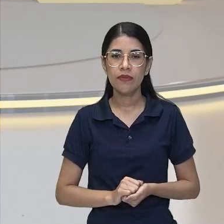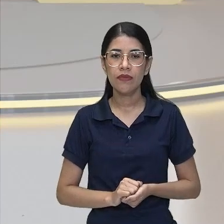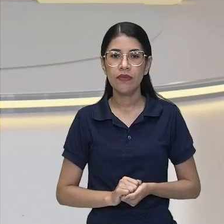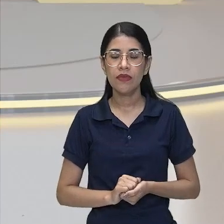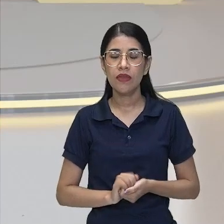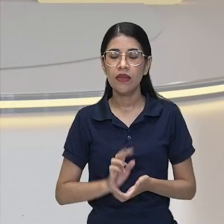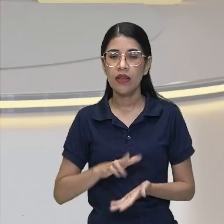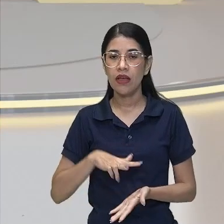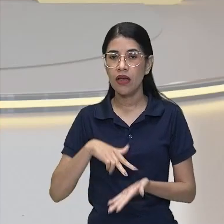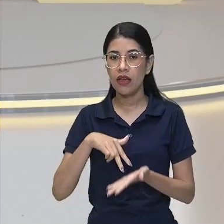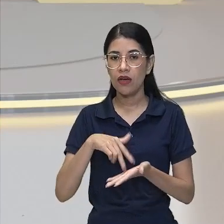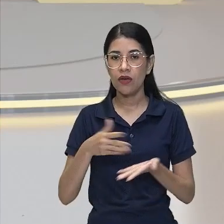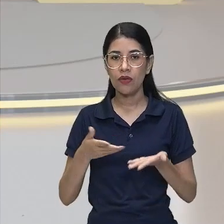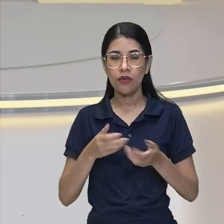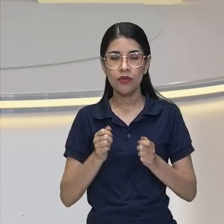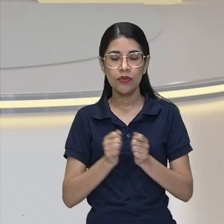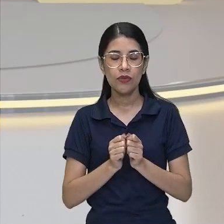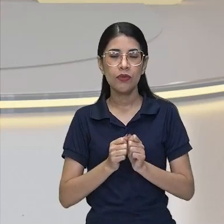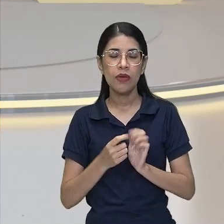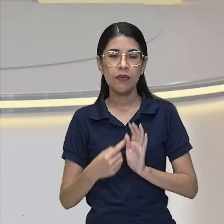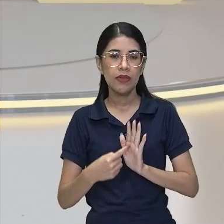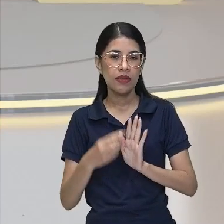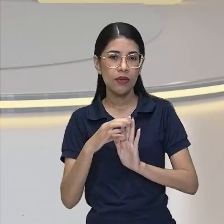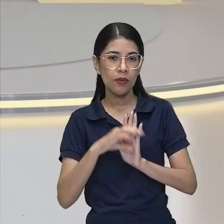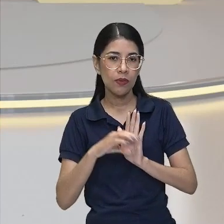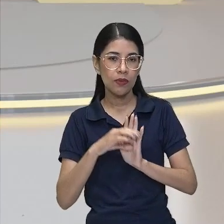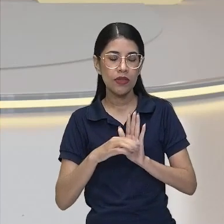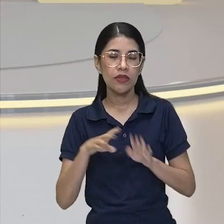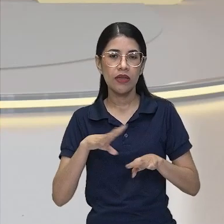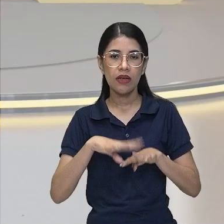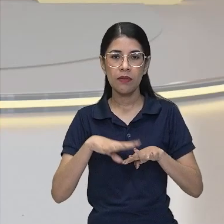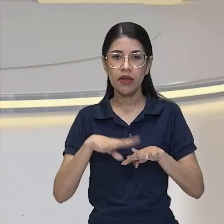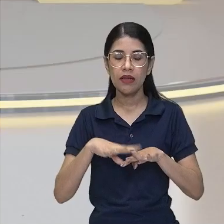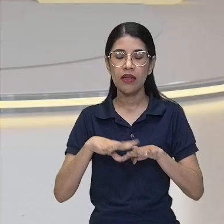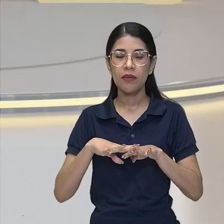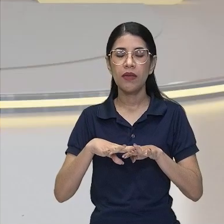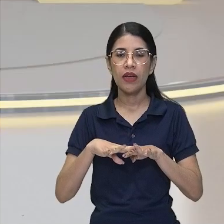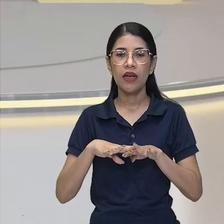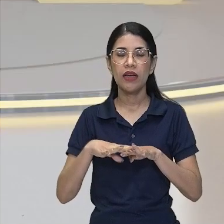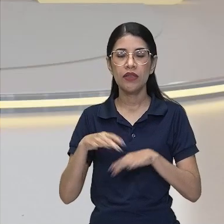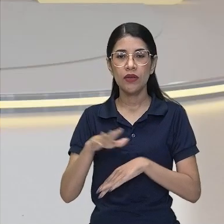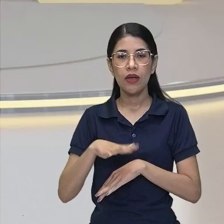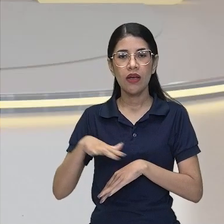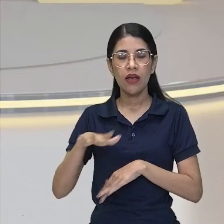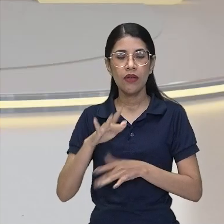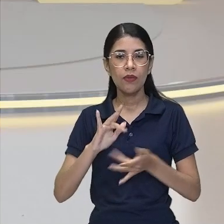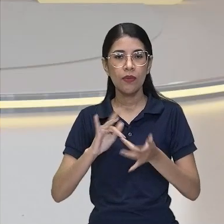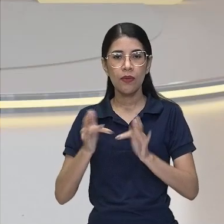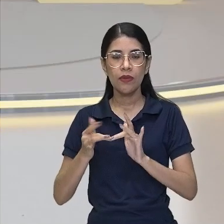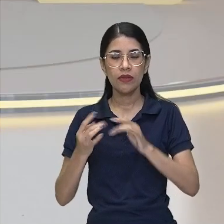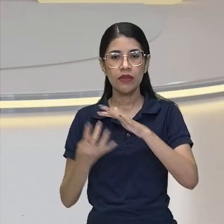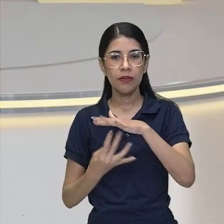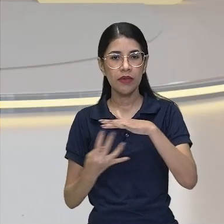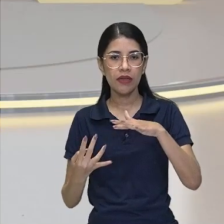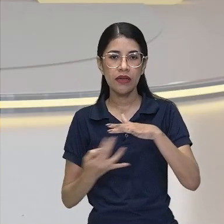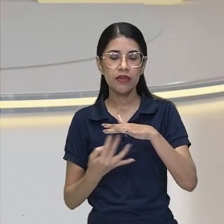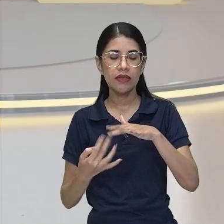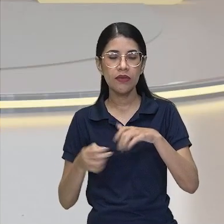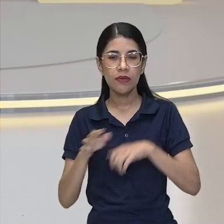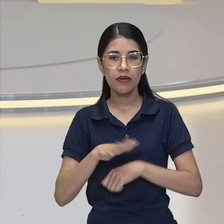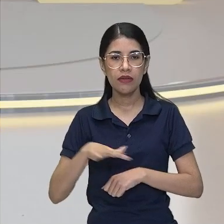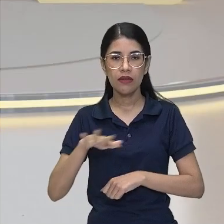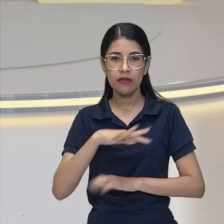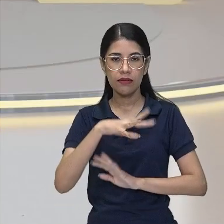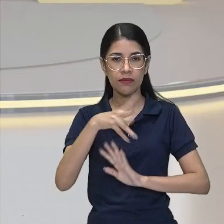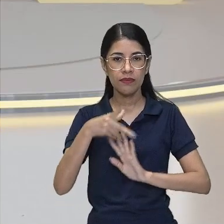aqui juntando conceitos matemáticos, né, dentro aí desse contexto da migração da região